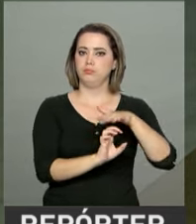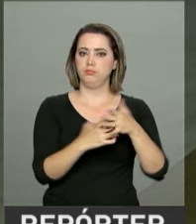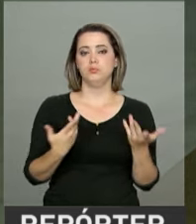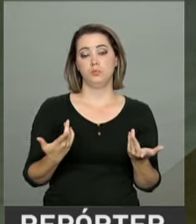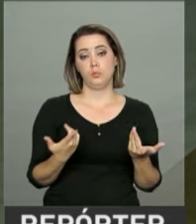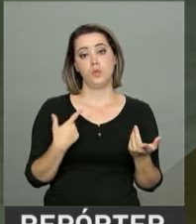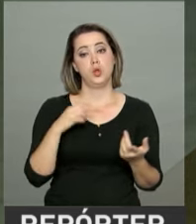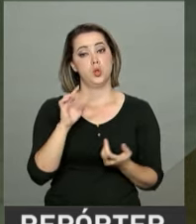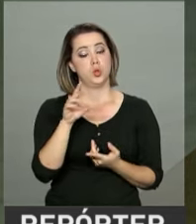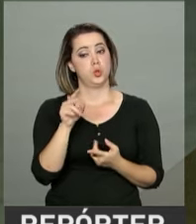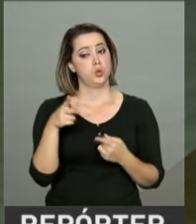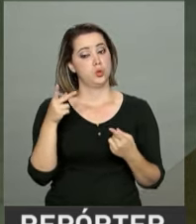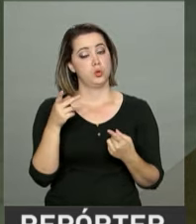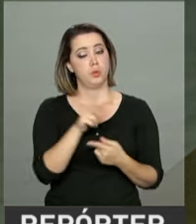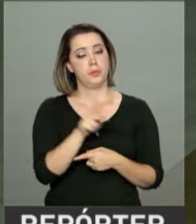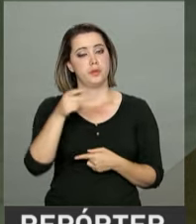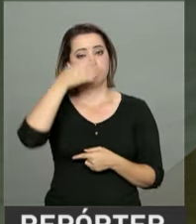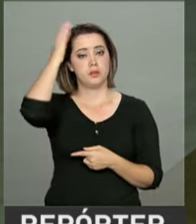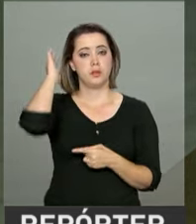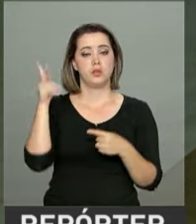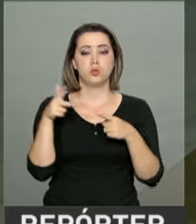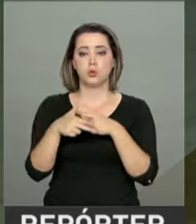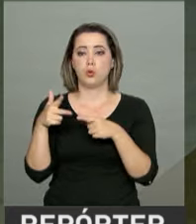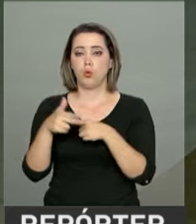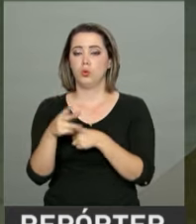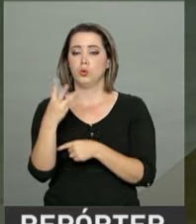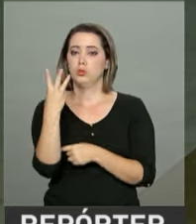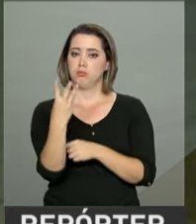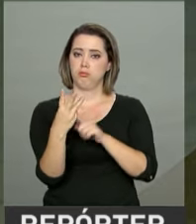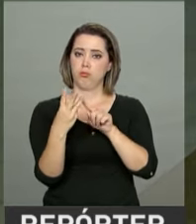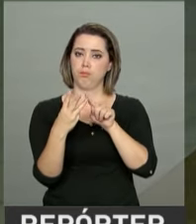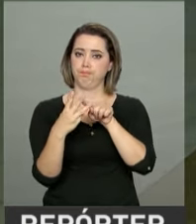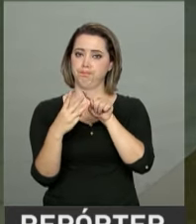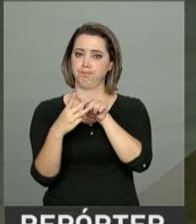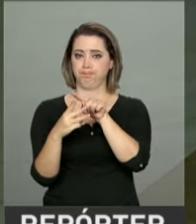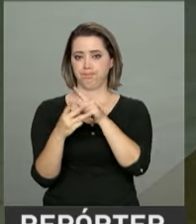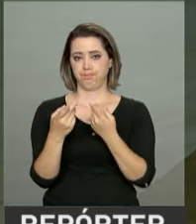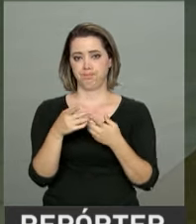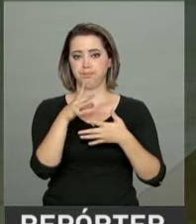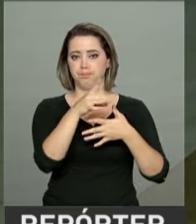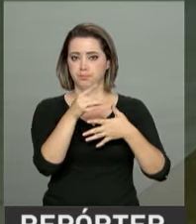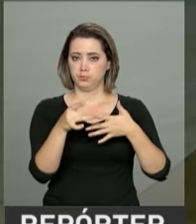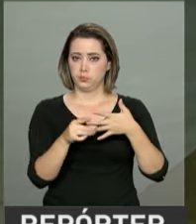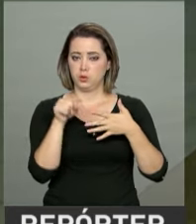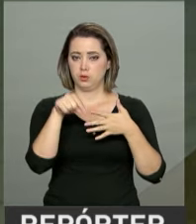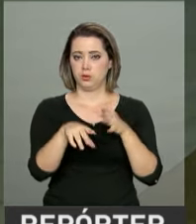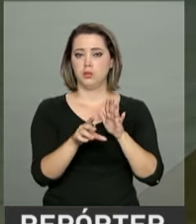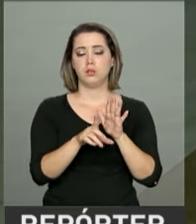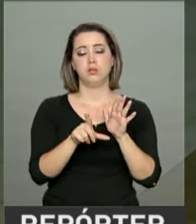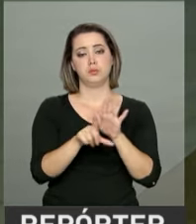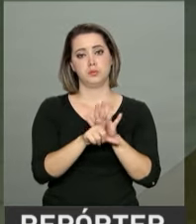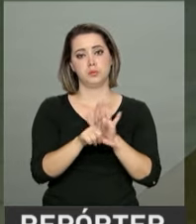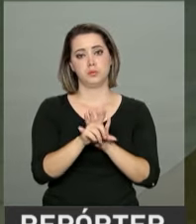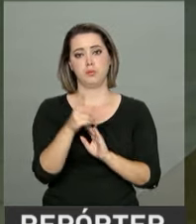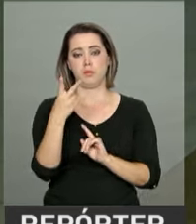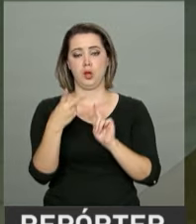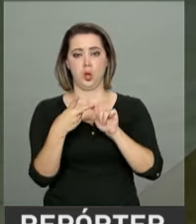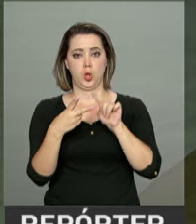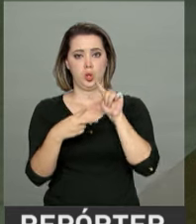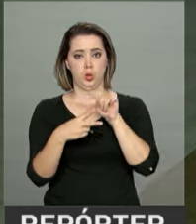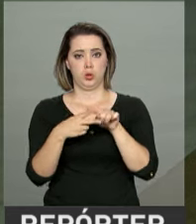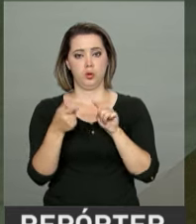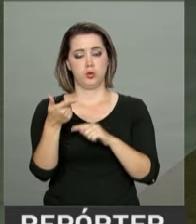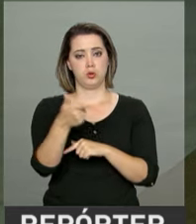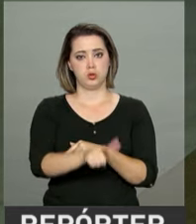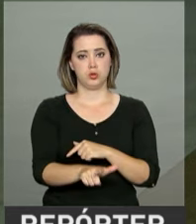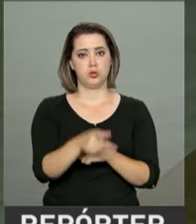vetou apenas 3 artigos desse projeto de lei aprovado pelas duas casas do Congresso Nacional. 2 artigos que